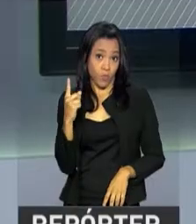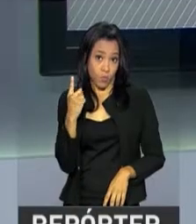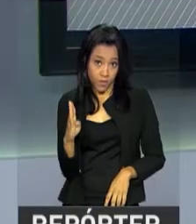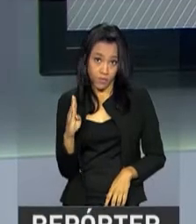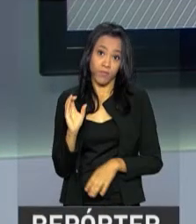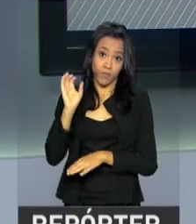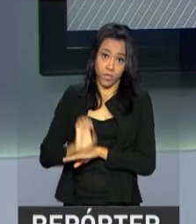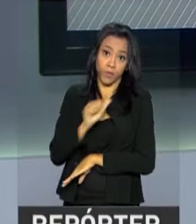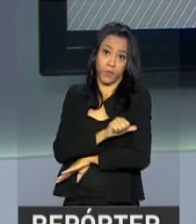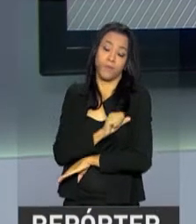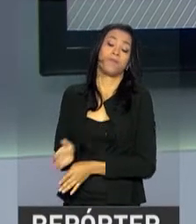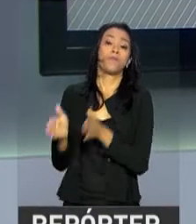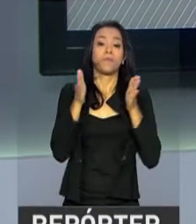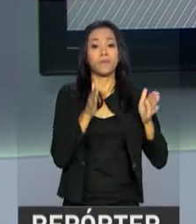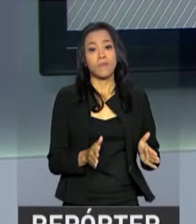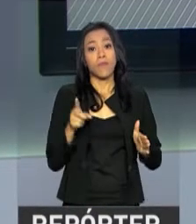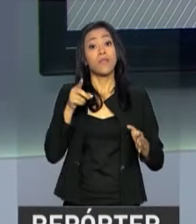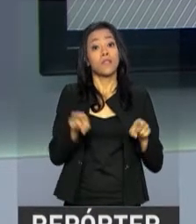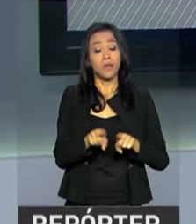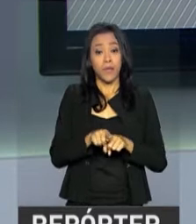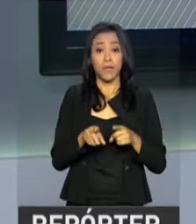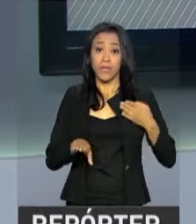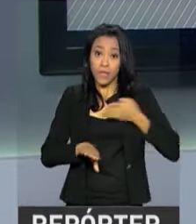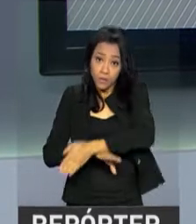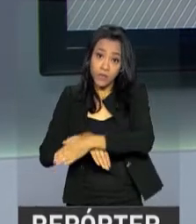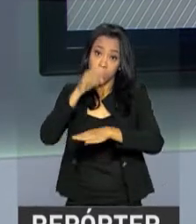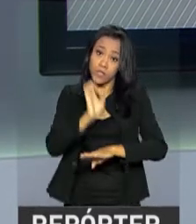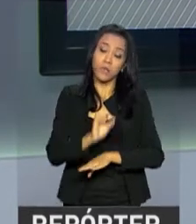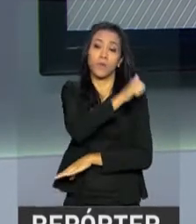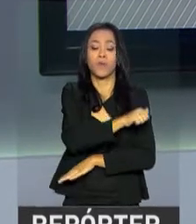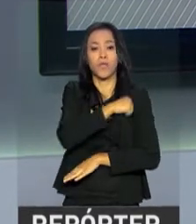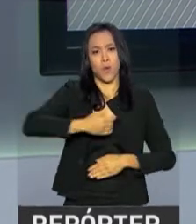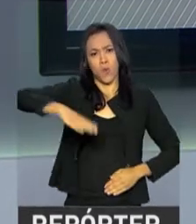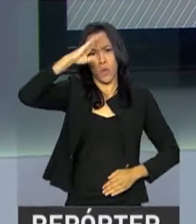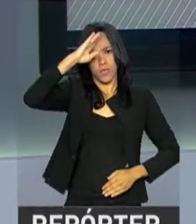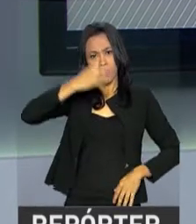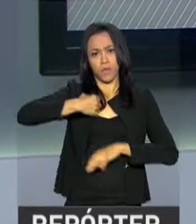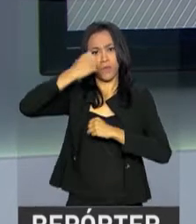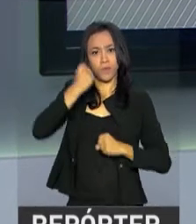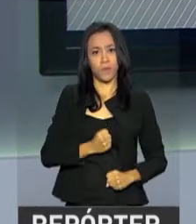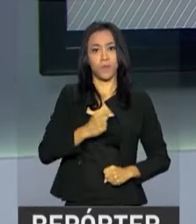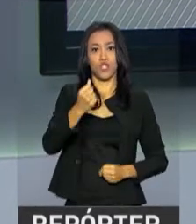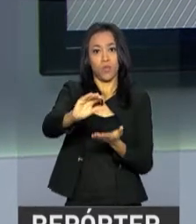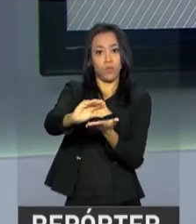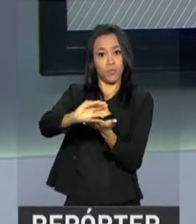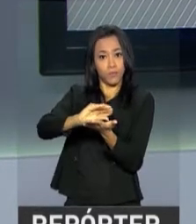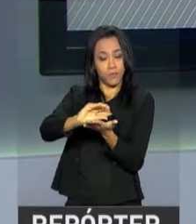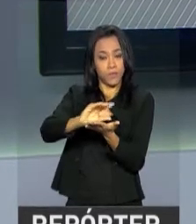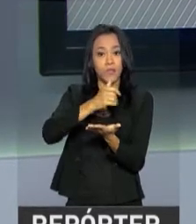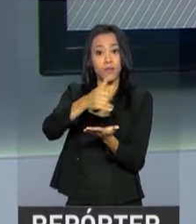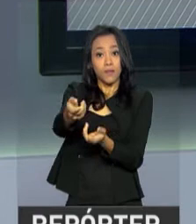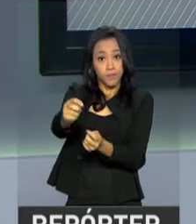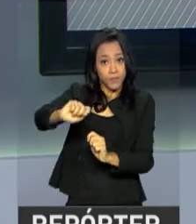e ainda sobre a intervenção no rio de janeiro o exército brasileiro recebeu nesta terça feira uma doação de cem fuzis